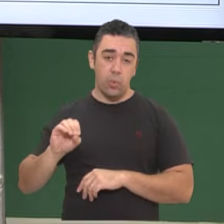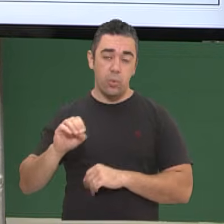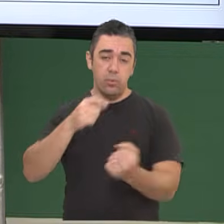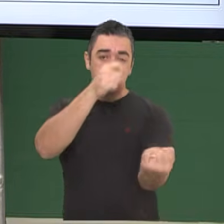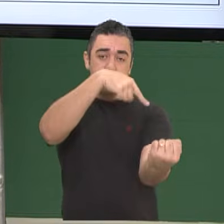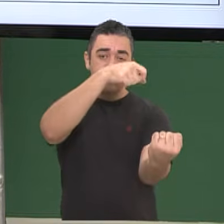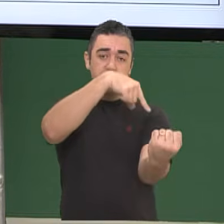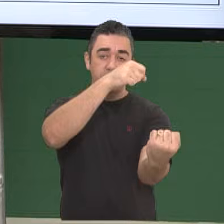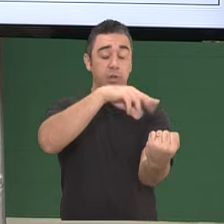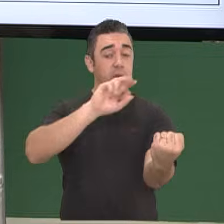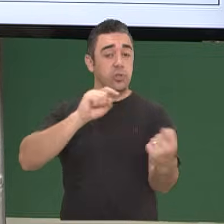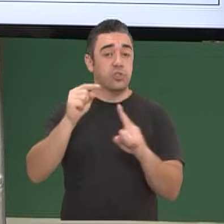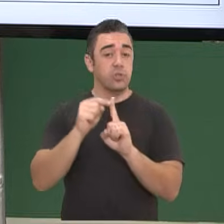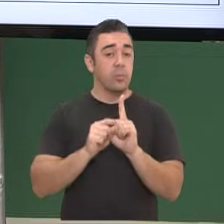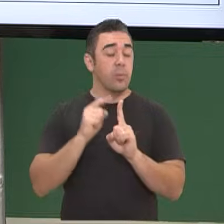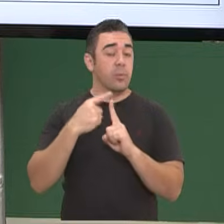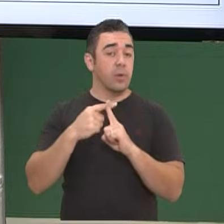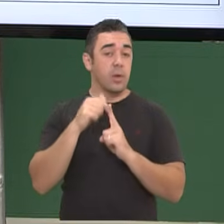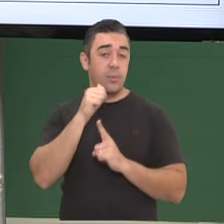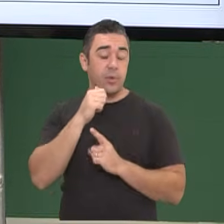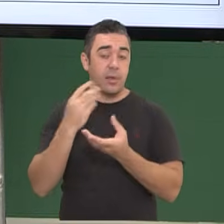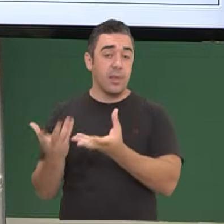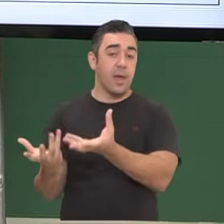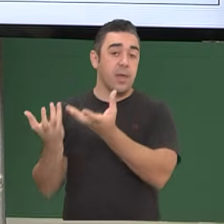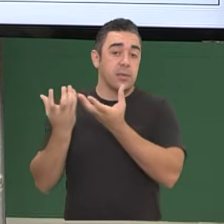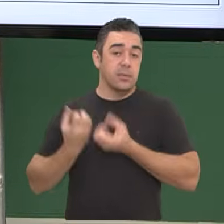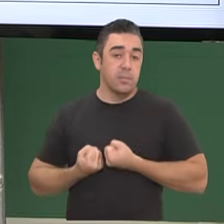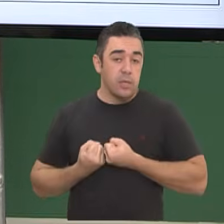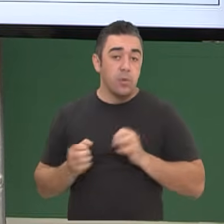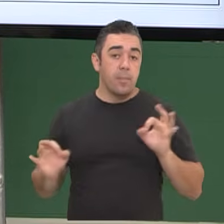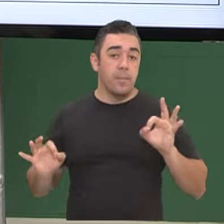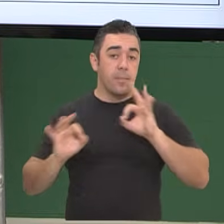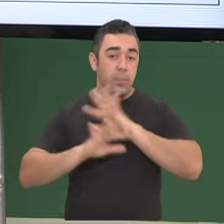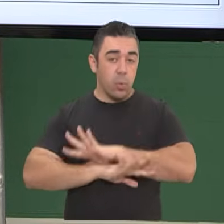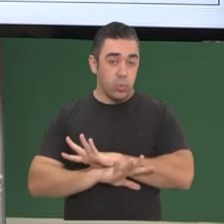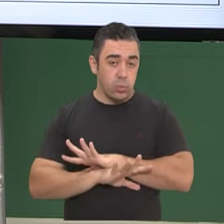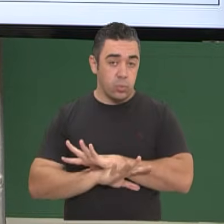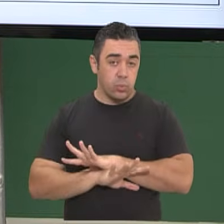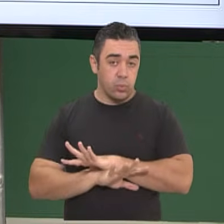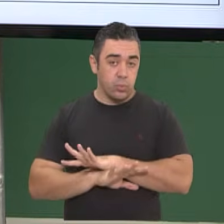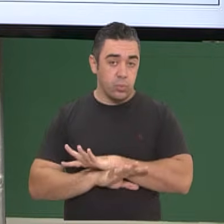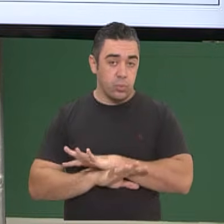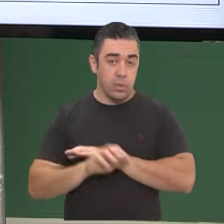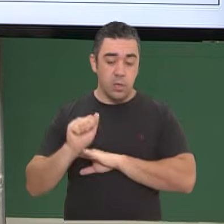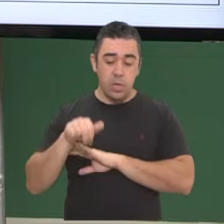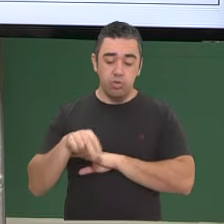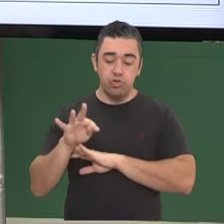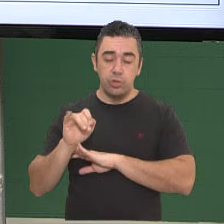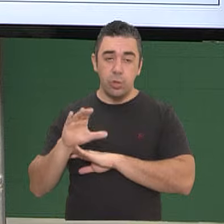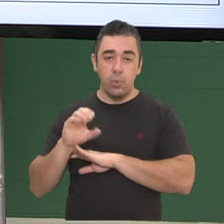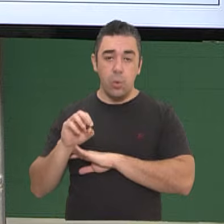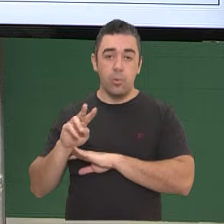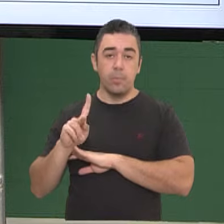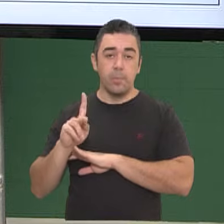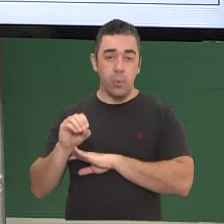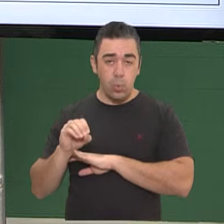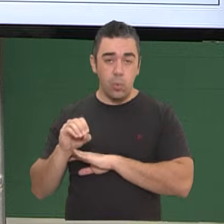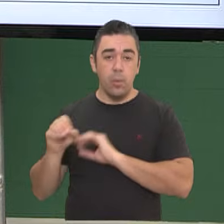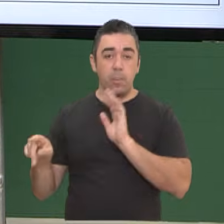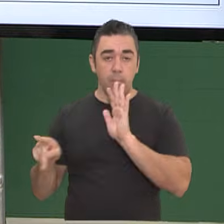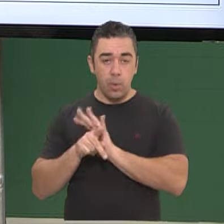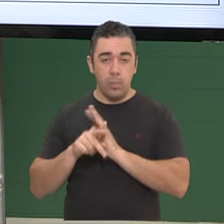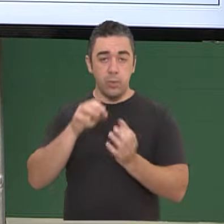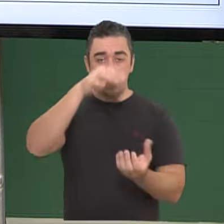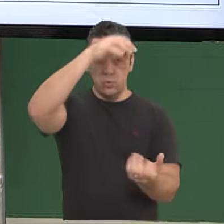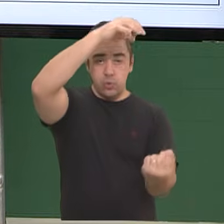Porque eu disse para vocês que a mulher está recebendo anticorpos prontos. Anticorpo pronto tem no soro. A